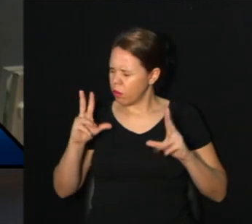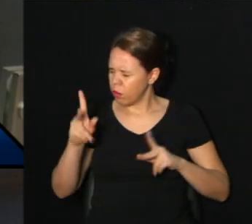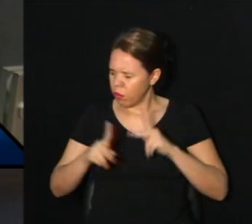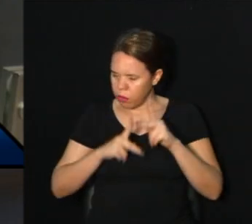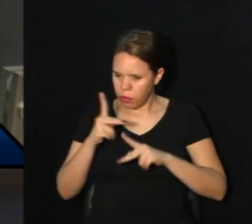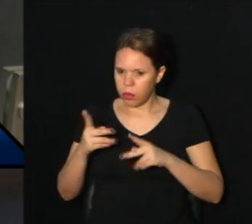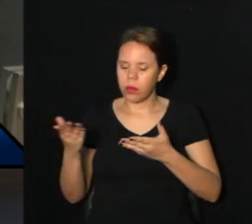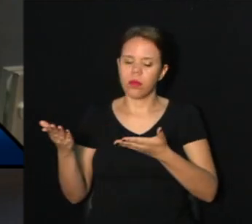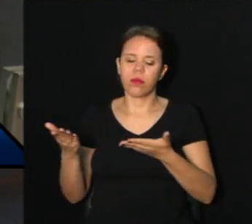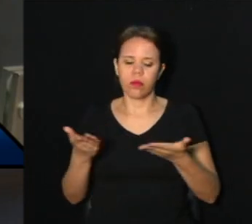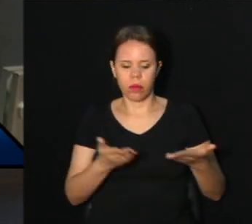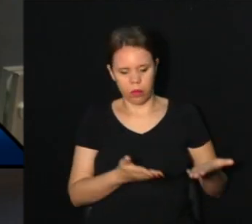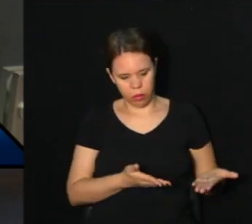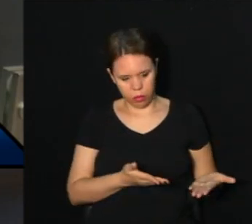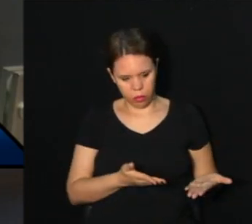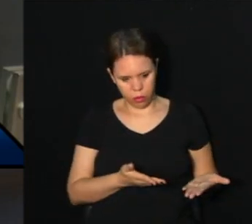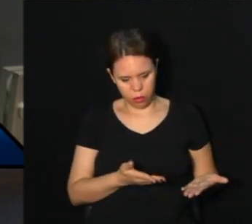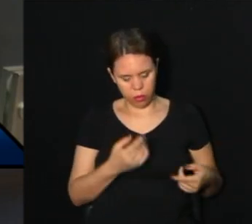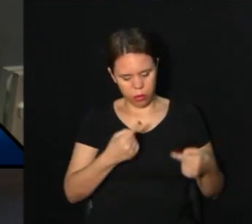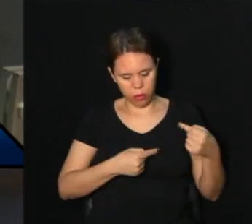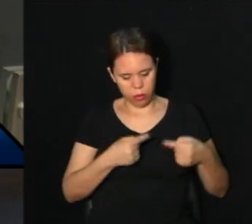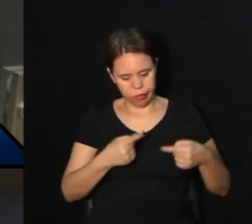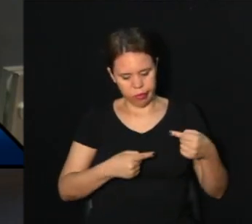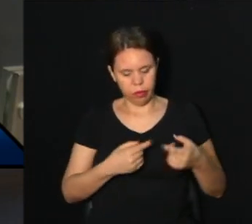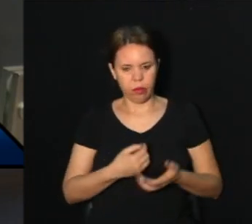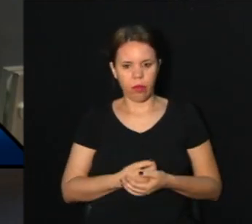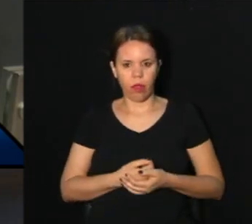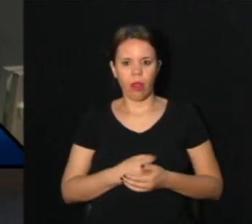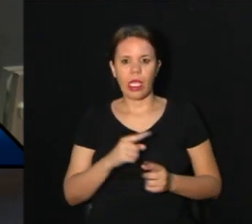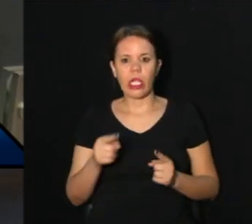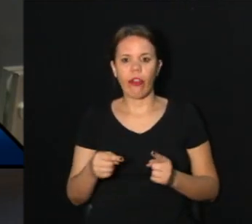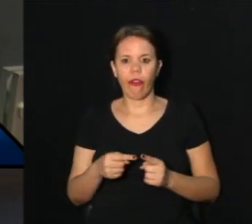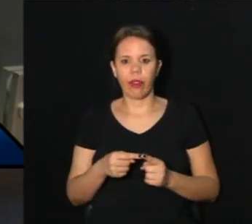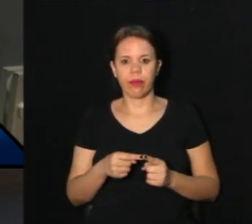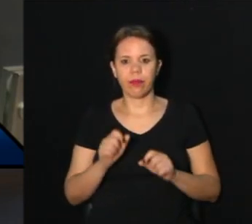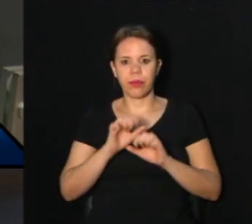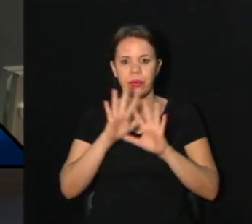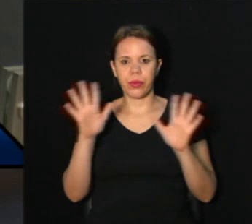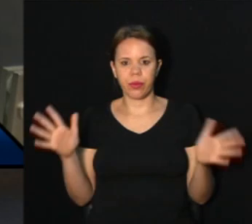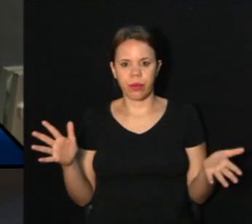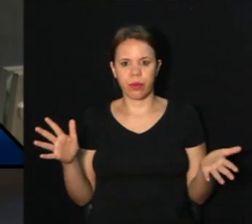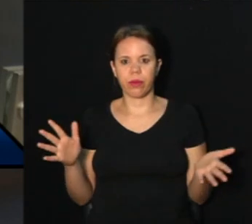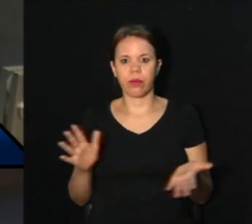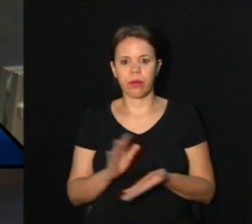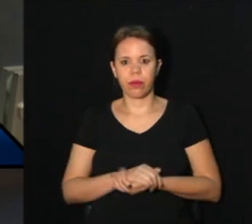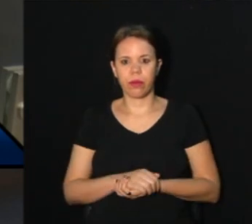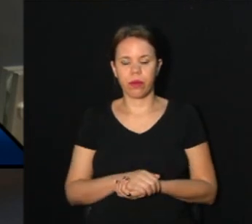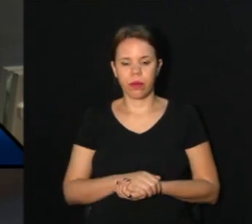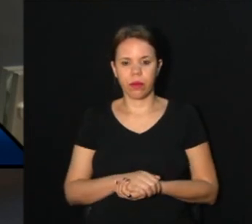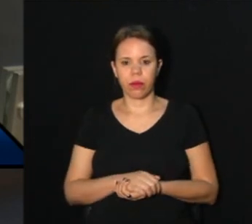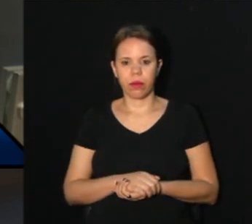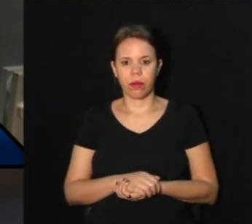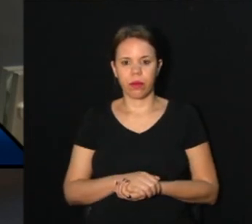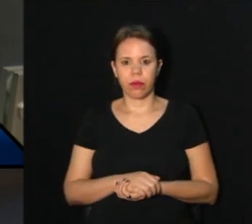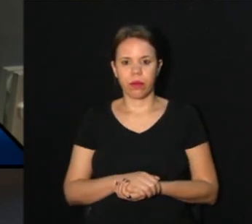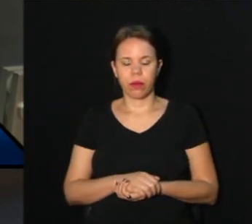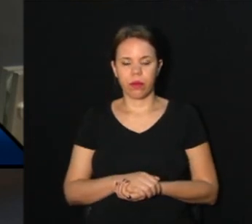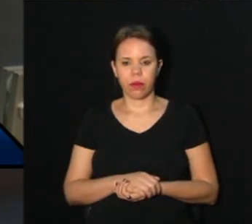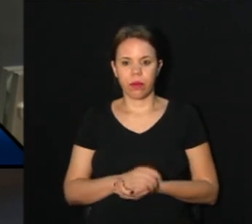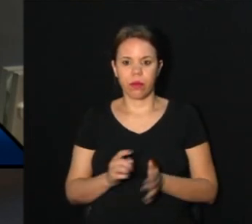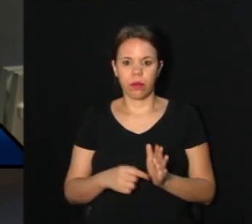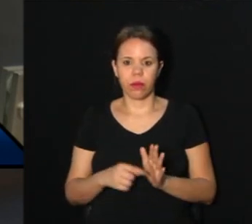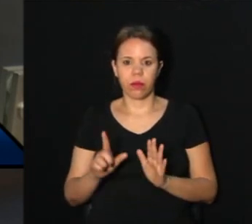são recebidos, a discussão é objetiva, clara, cristalina, e é evidente